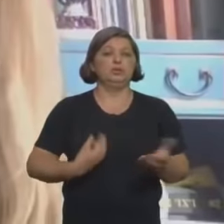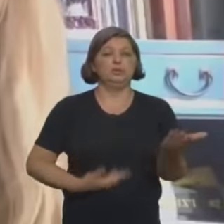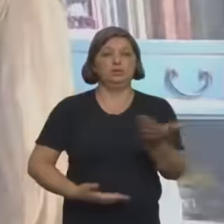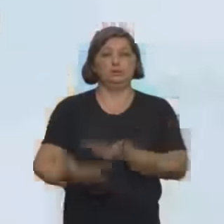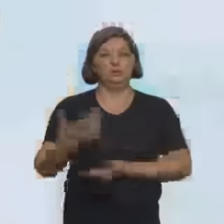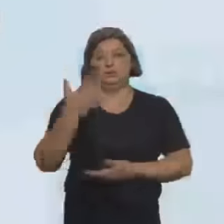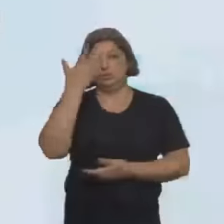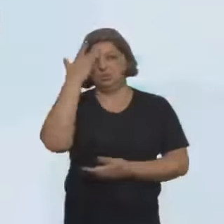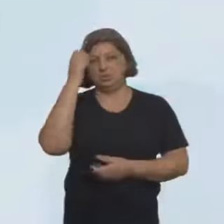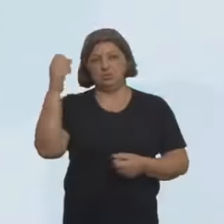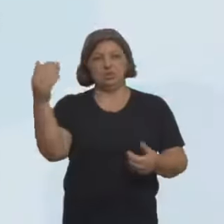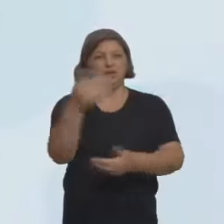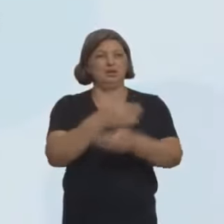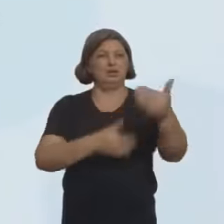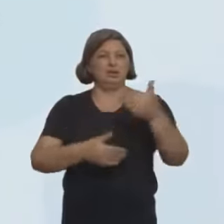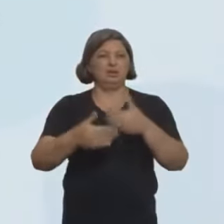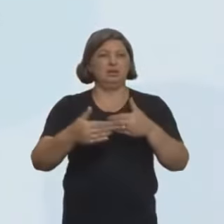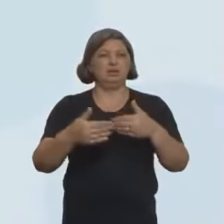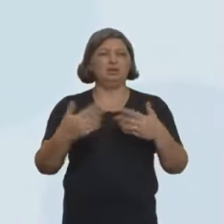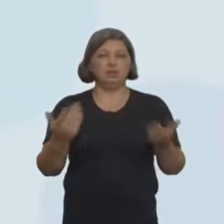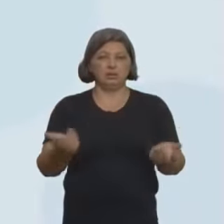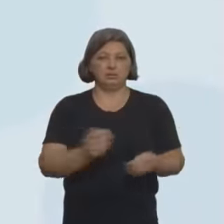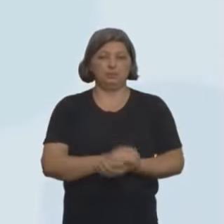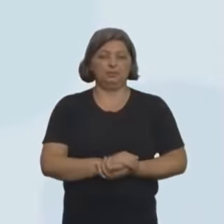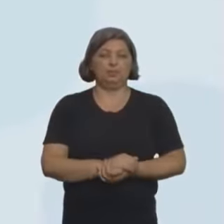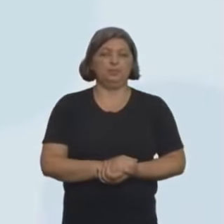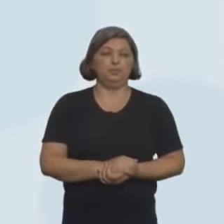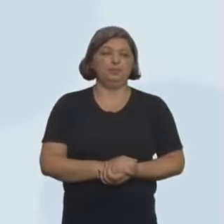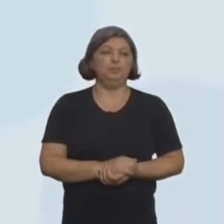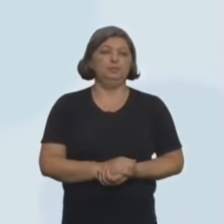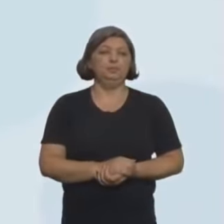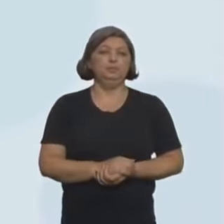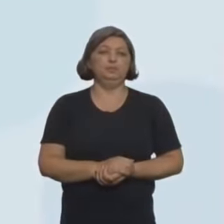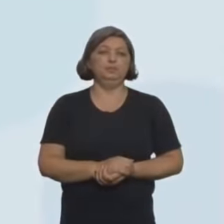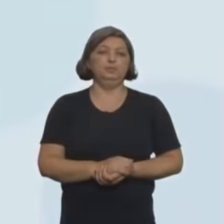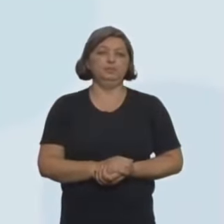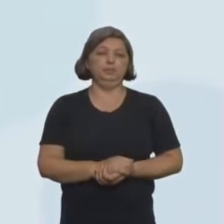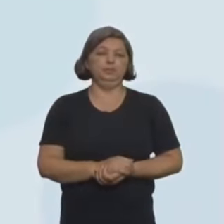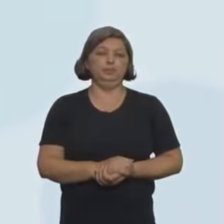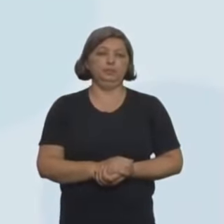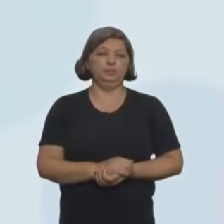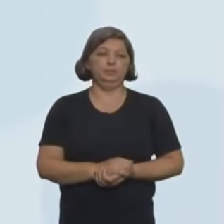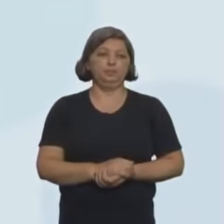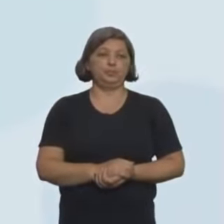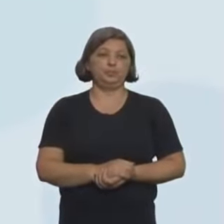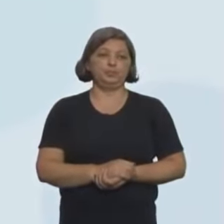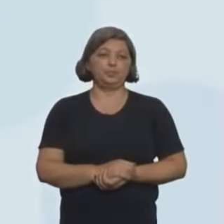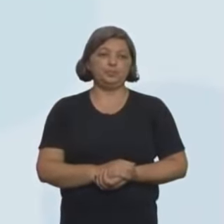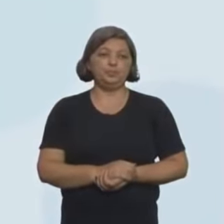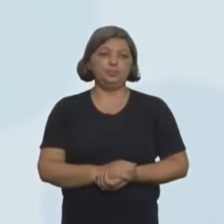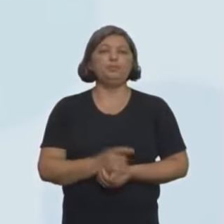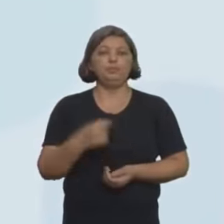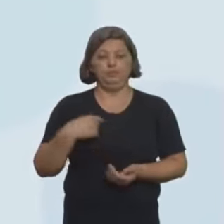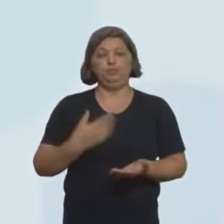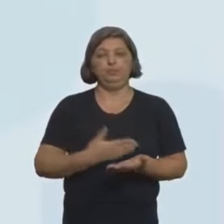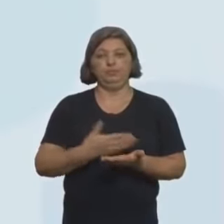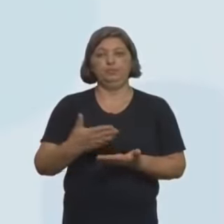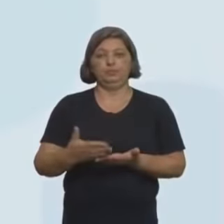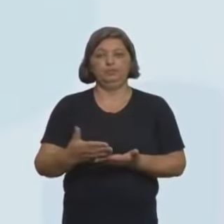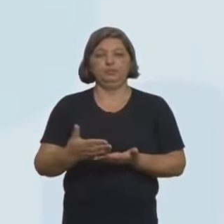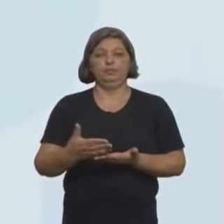apresentar aqui, como que fica. Bom, então, vou começar,